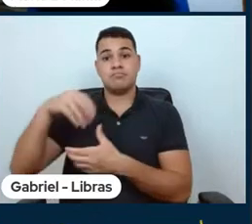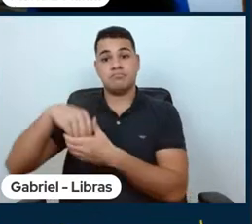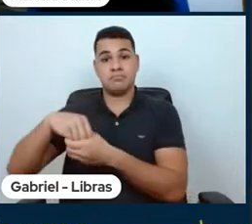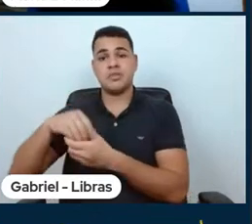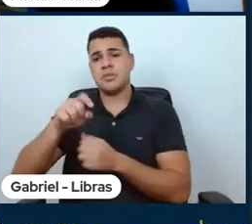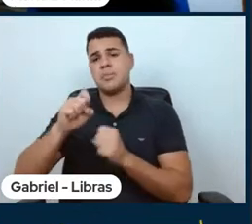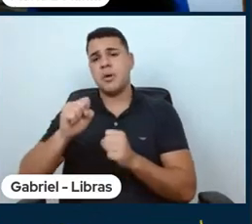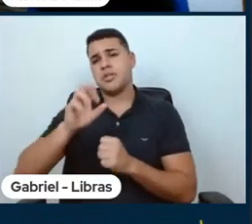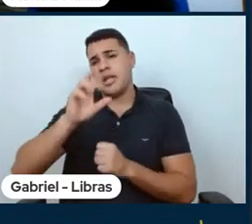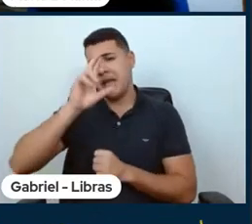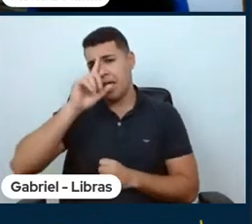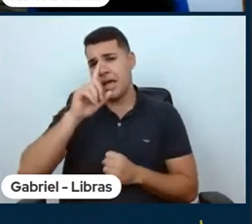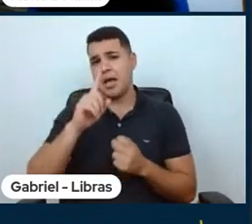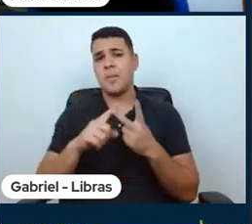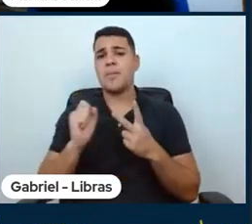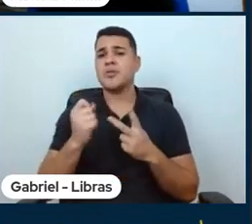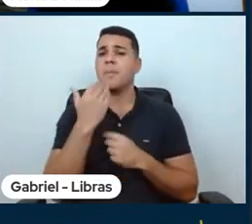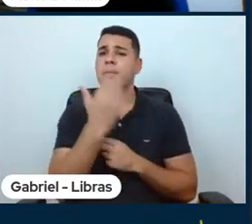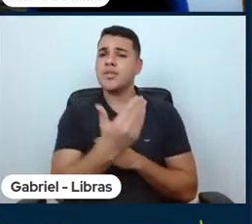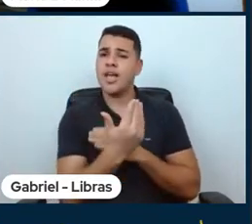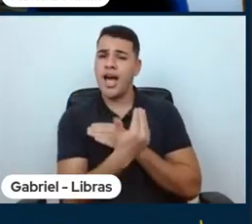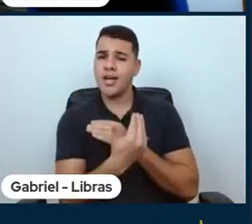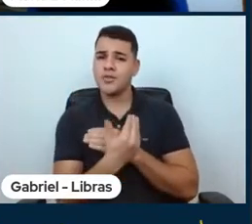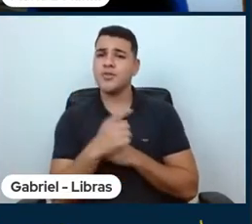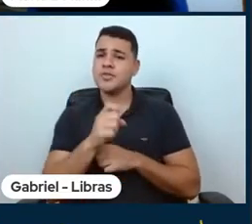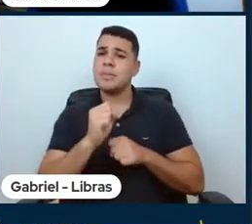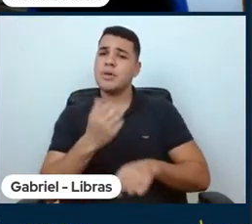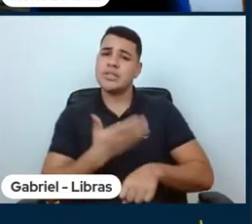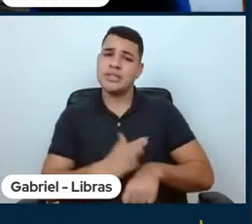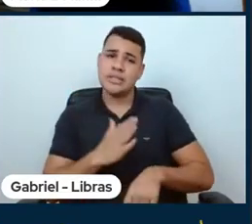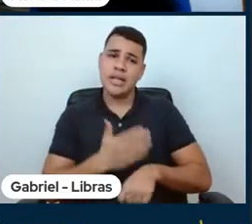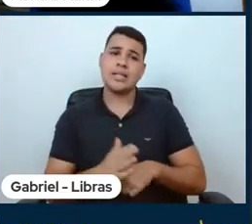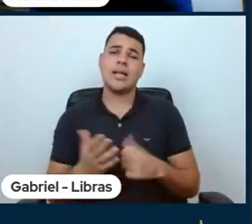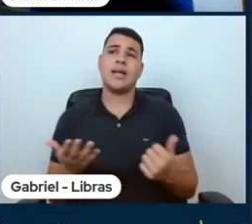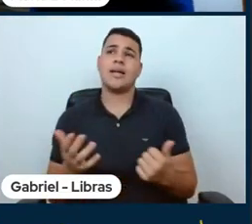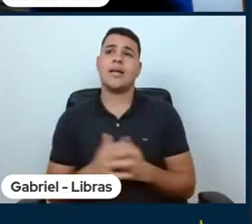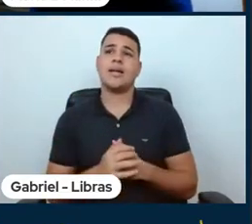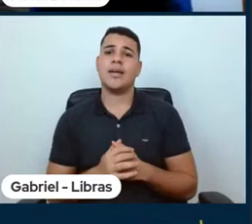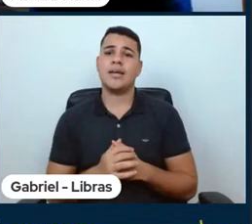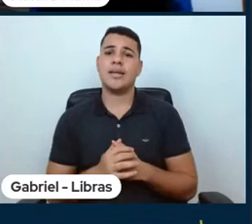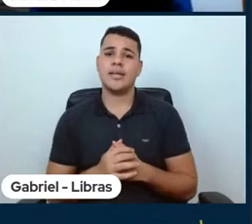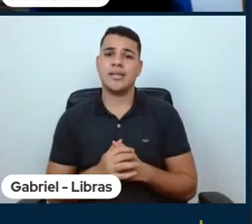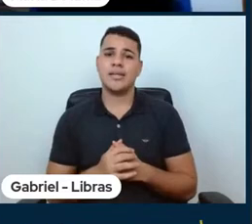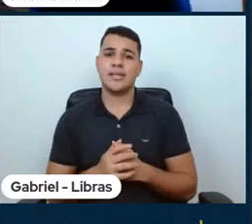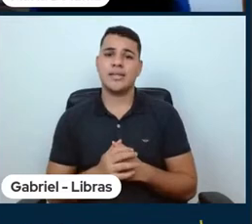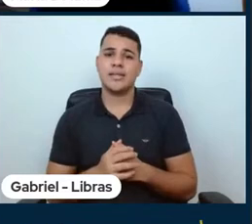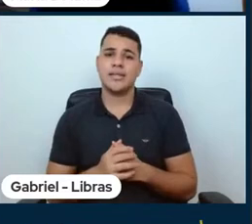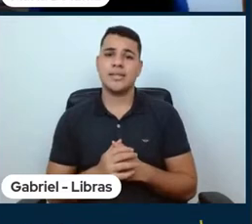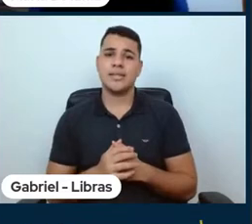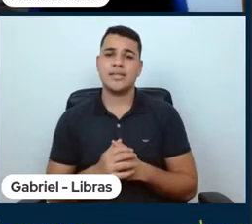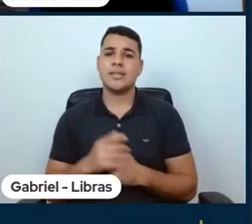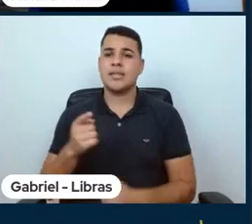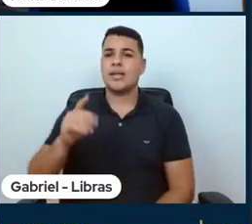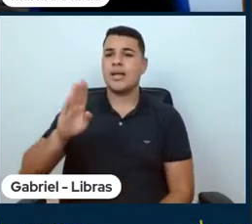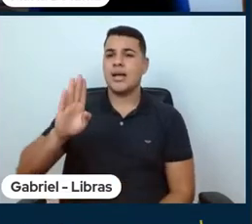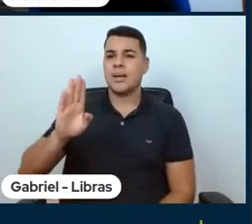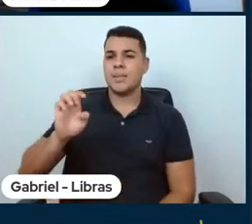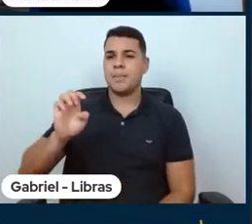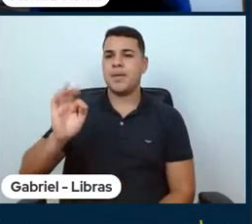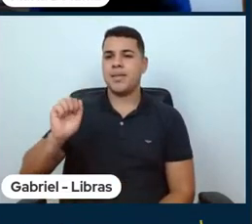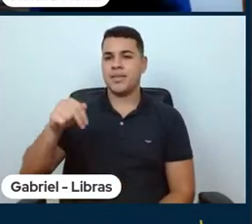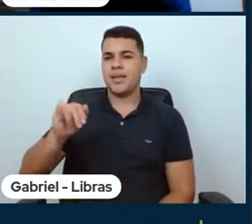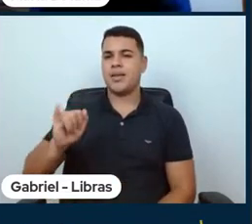você pode pedir ajuda, você pode treinar. E a B também você está fazendo, não tá,